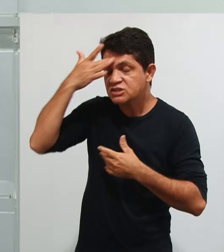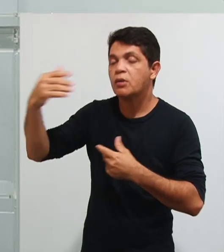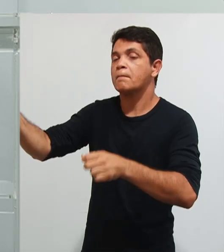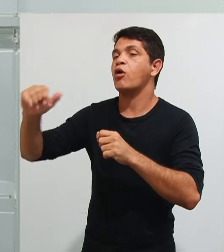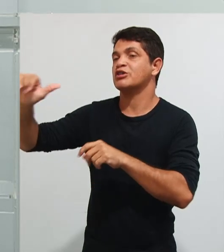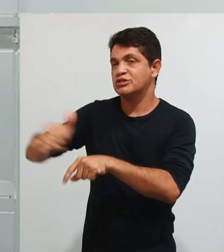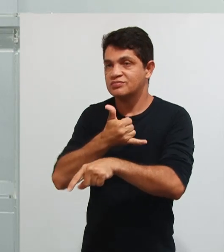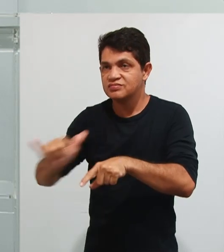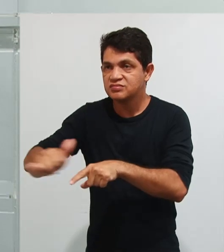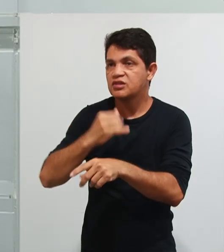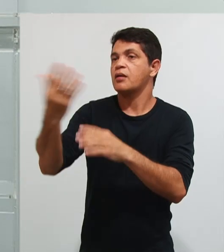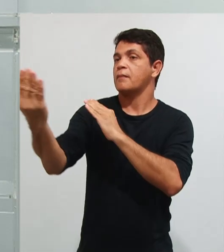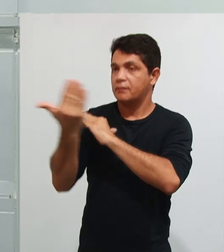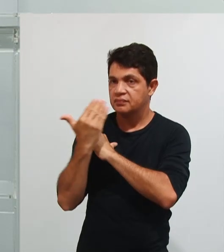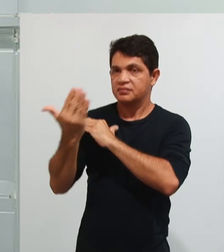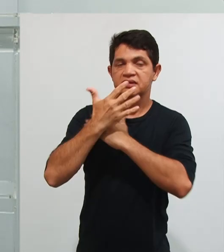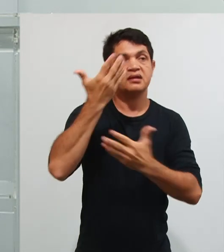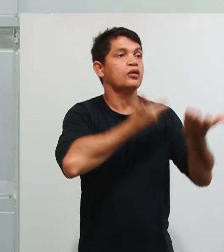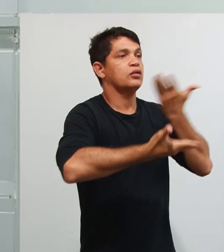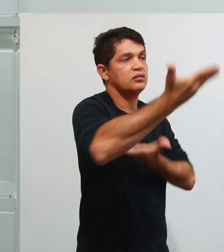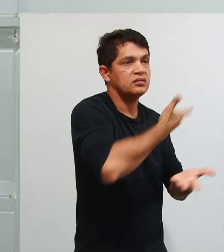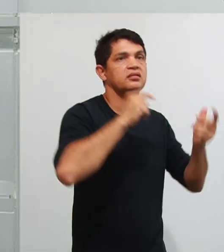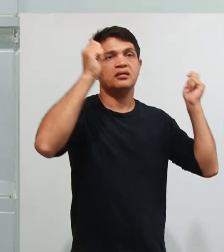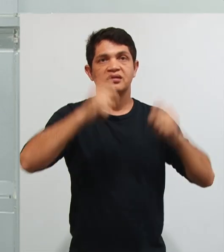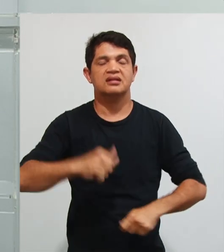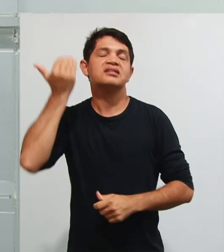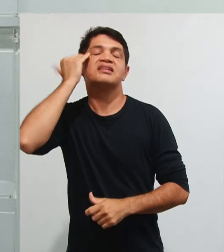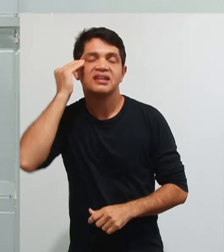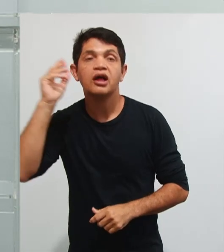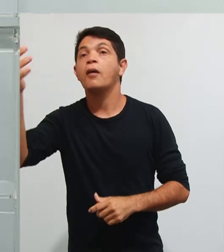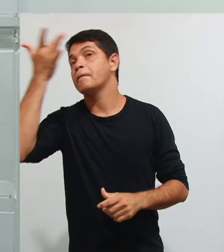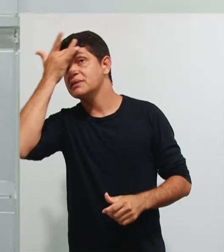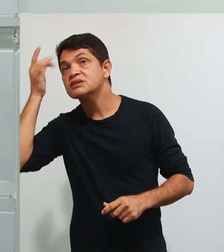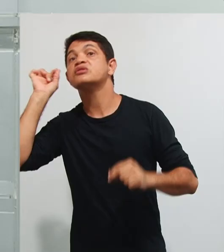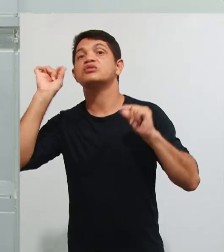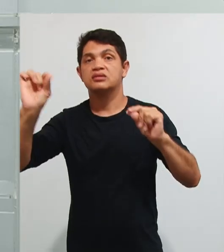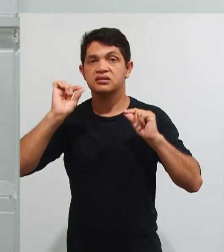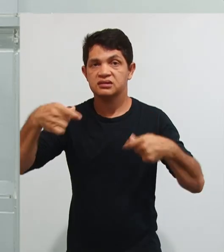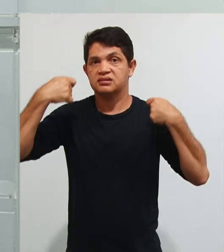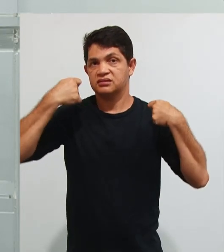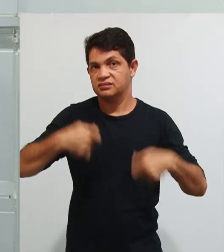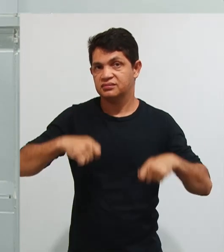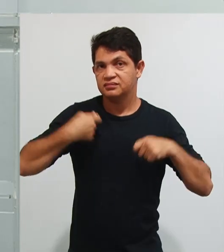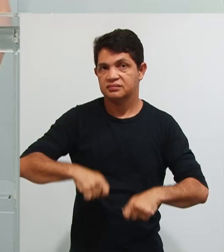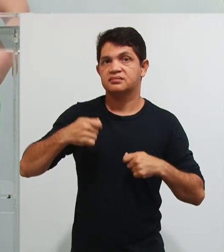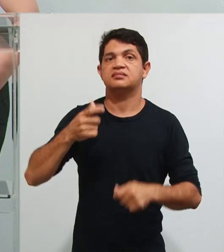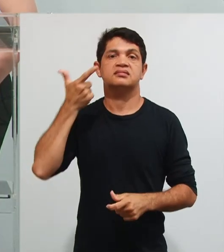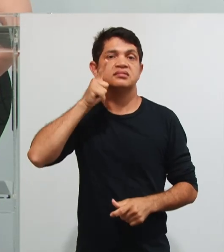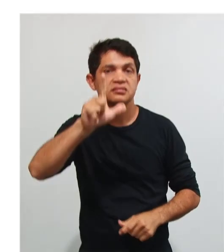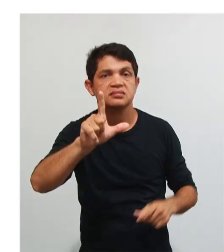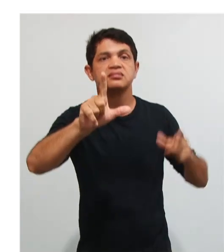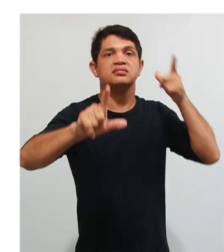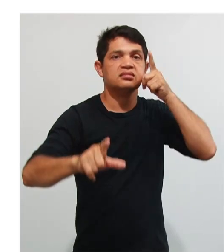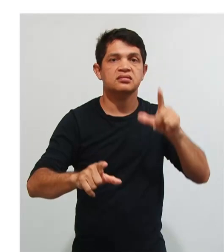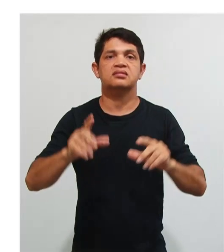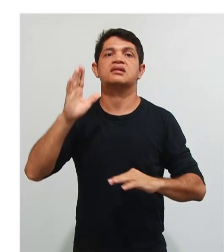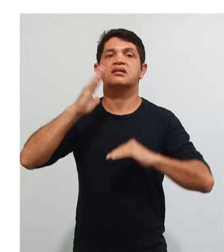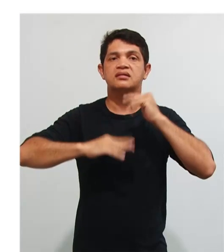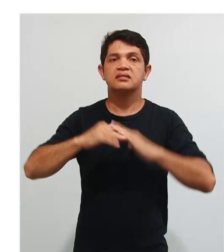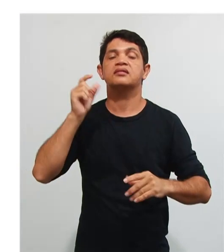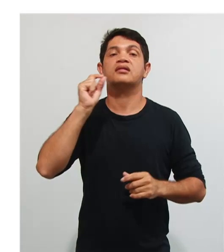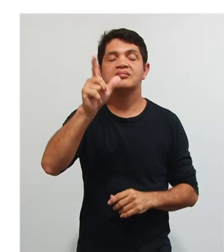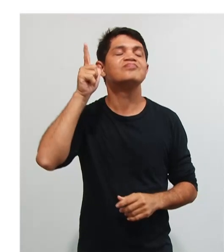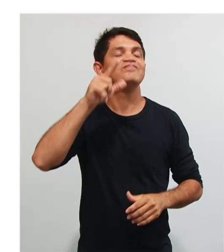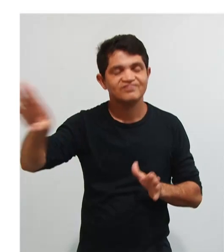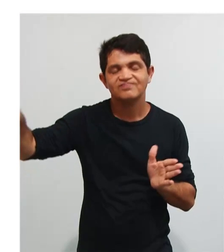planejamento estratégico vai entender onde eu quero chegar. Se você tangibilizou dessa forma, ser humano, você